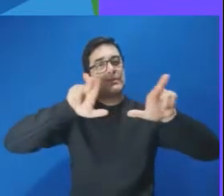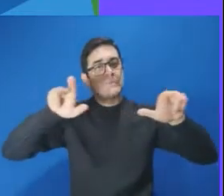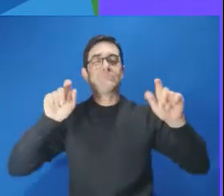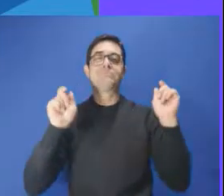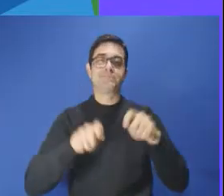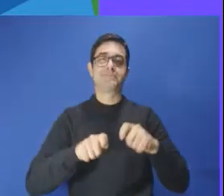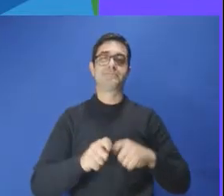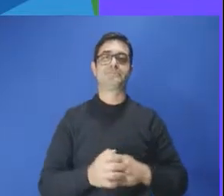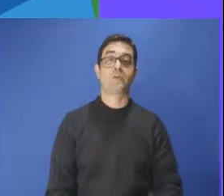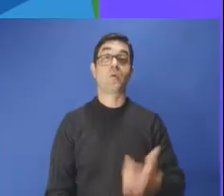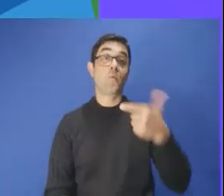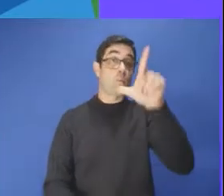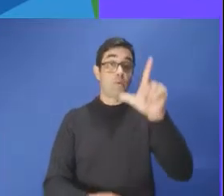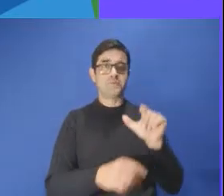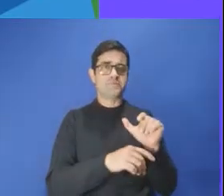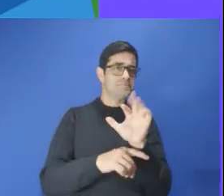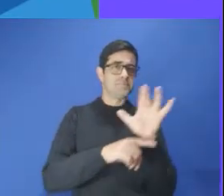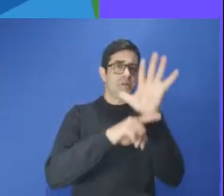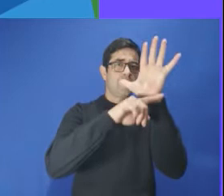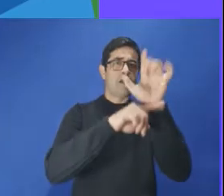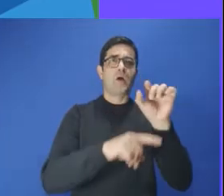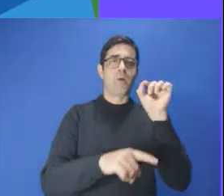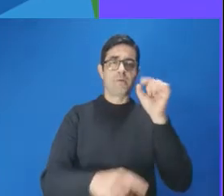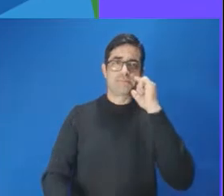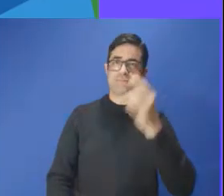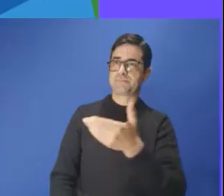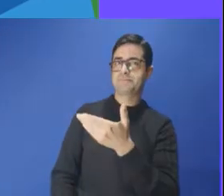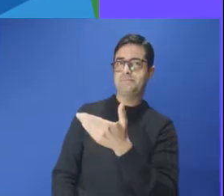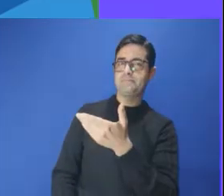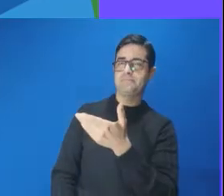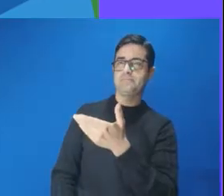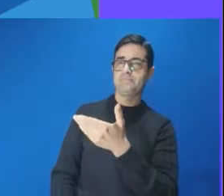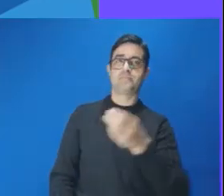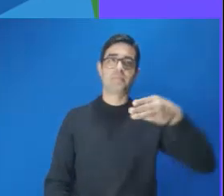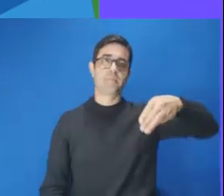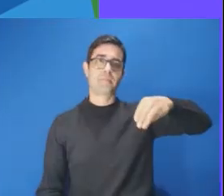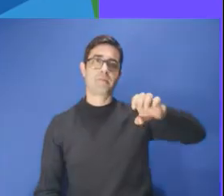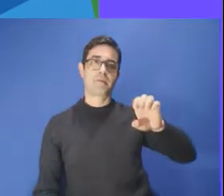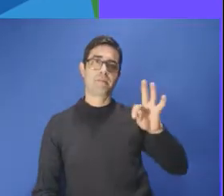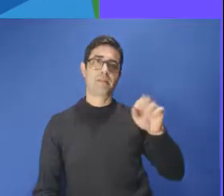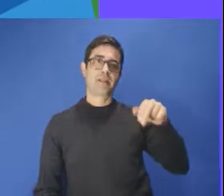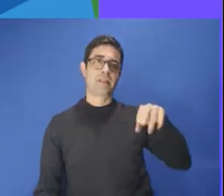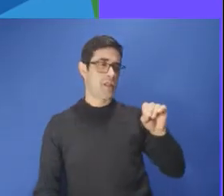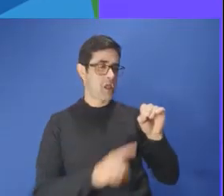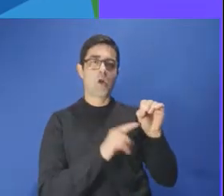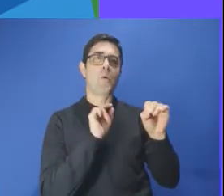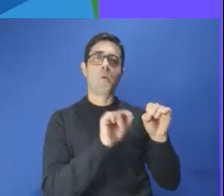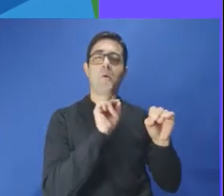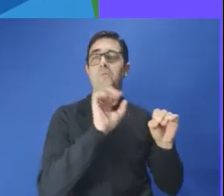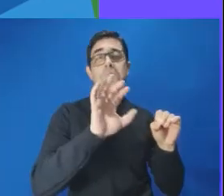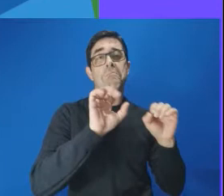pelo carbono é o metano. O metano ele é proveniente de reservas minerais, onde eu tenho bolsões, por exemplo,